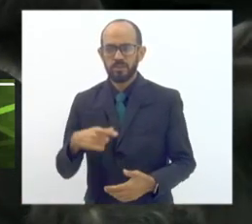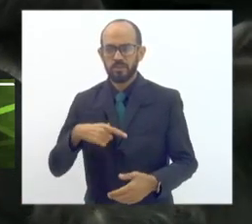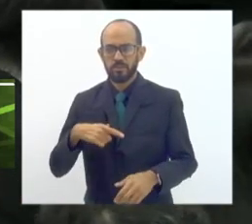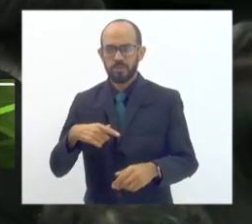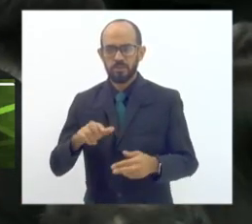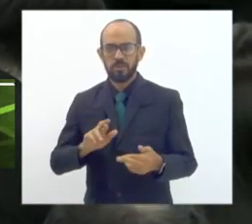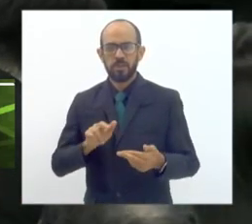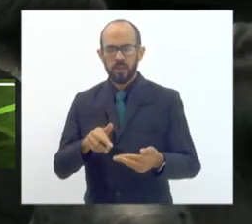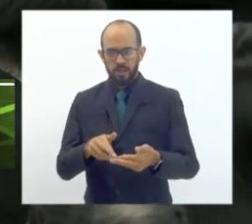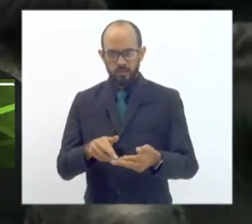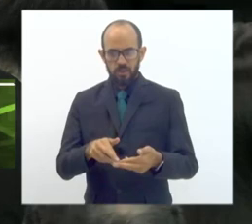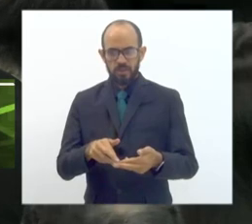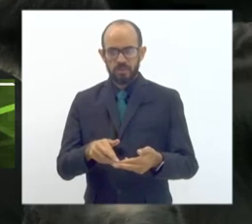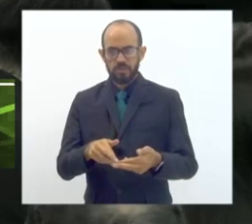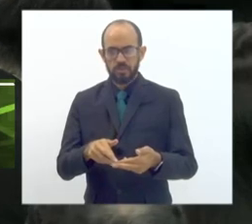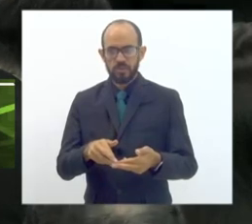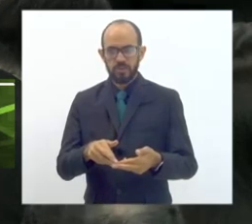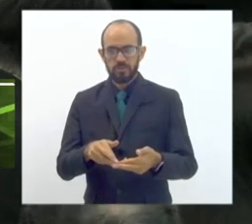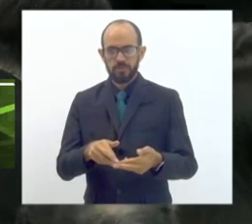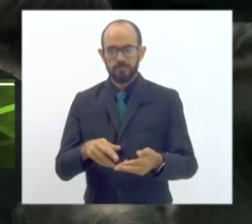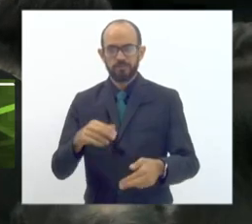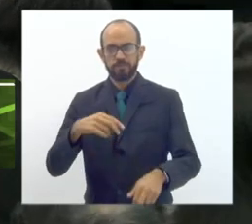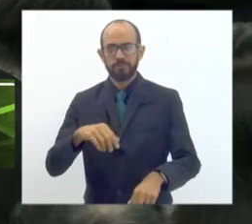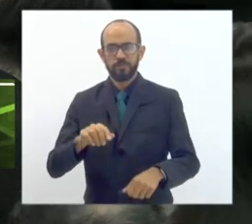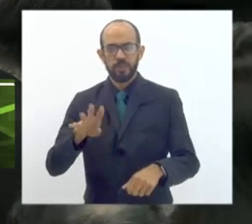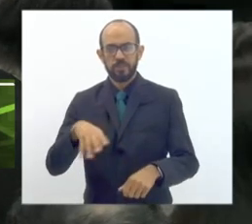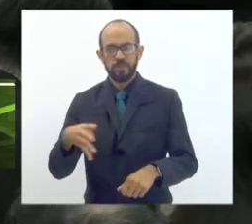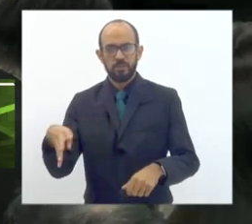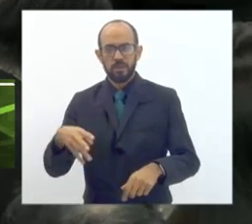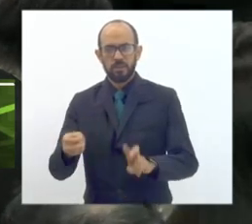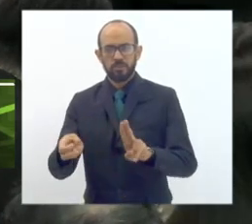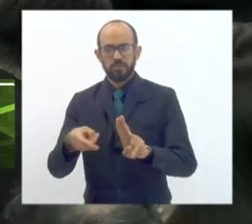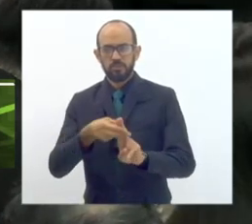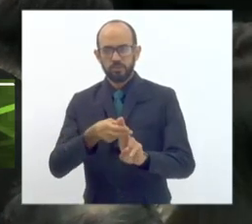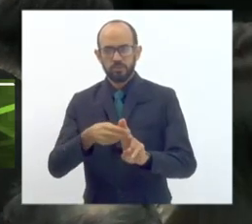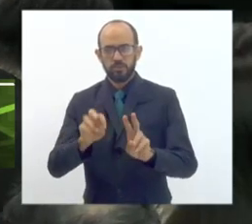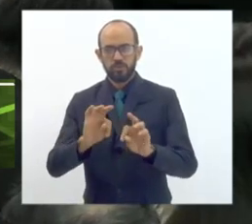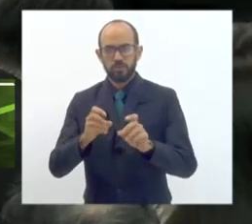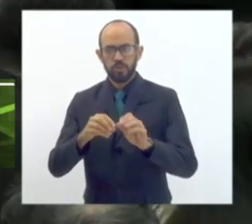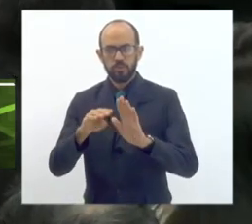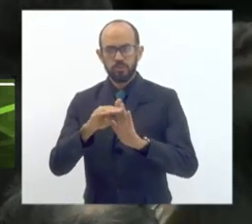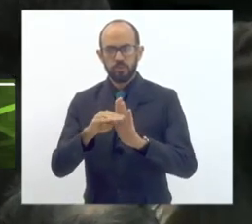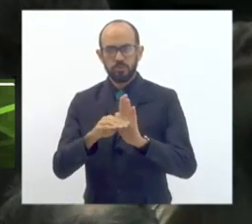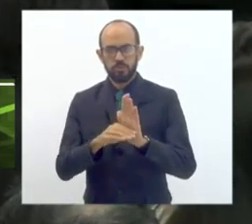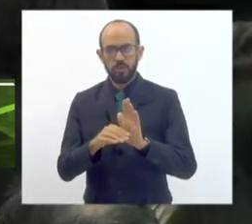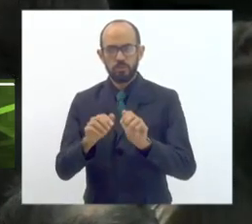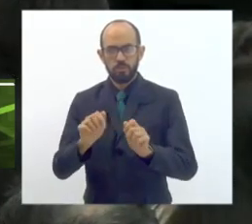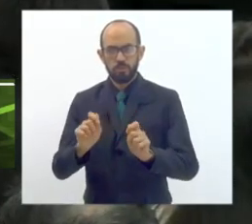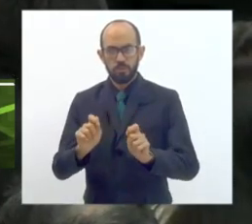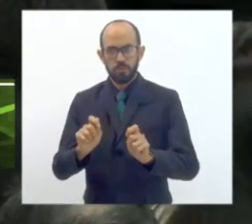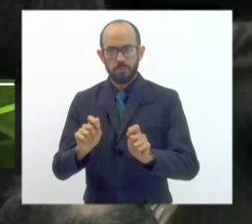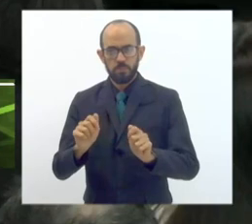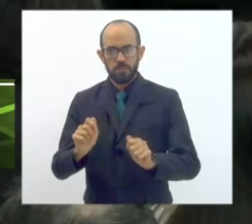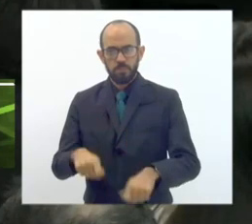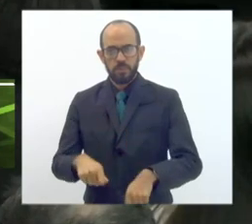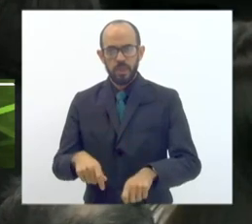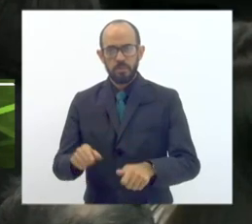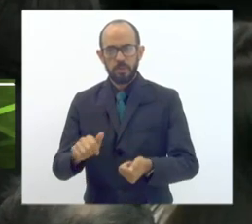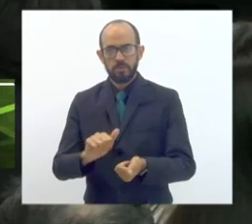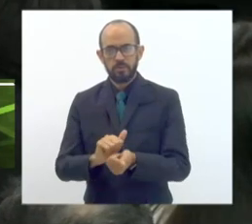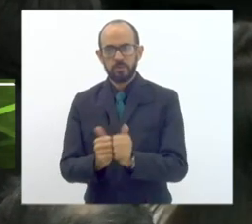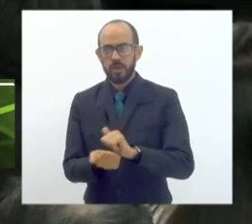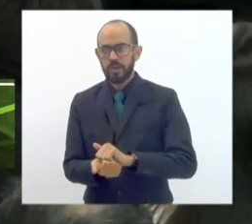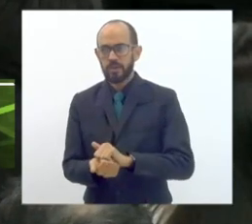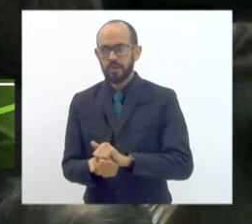de 2001 que diz o seguinte, as tabelas do SUS de todos os procedimentos poderão ser majoradas e reajustadas